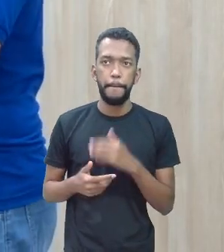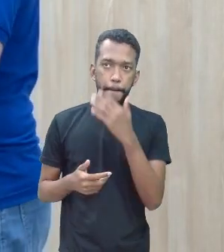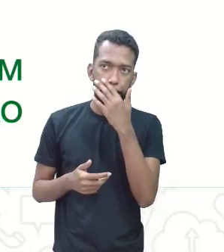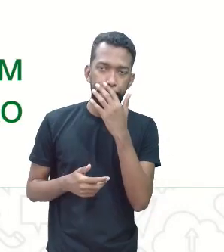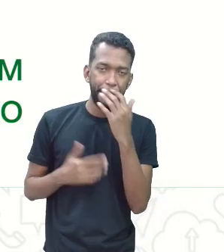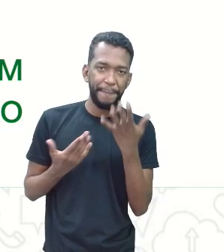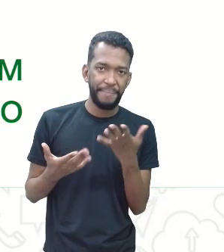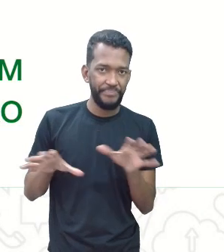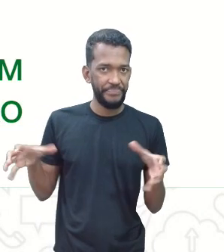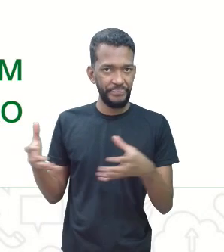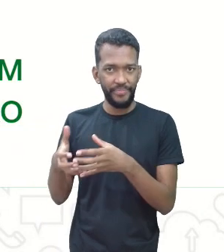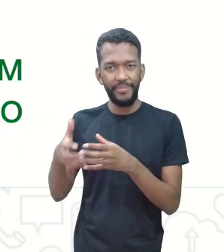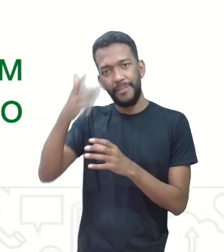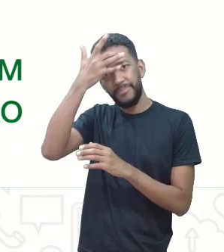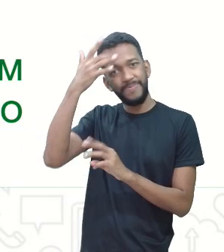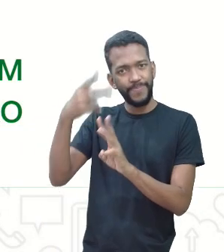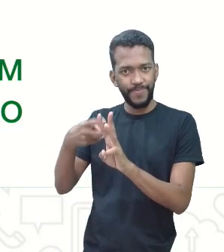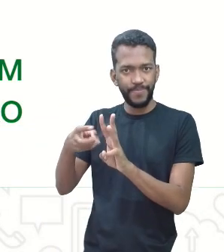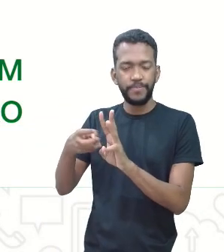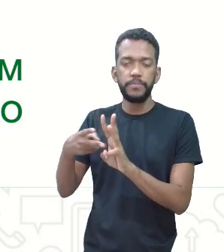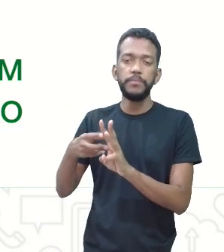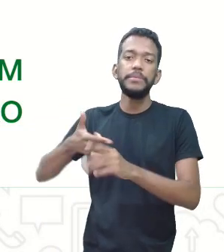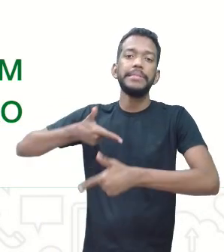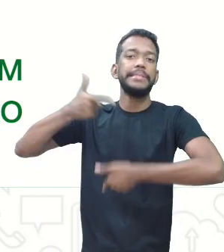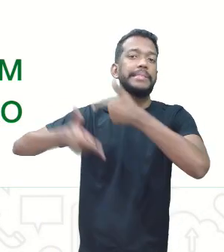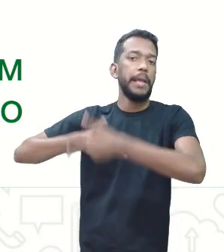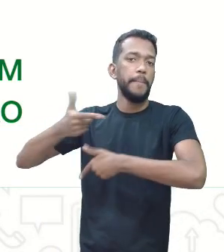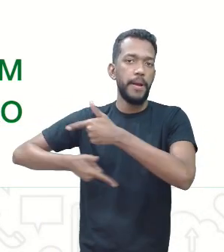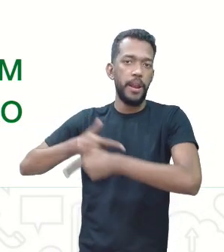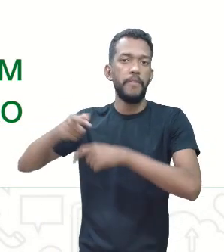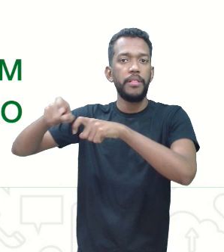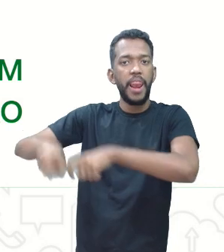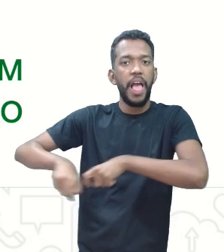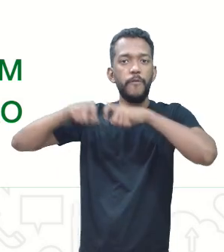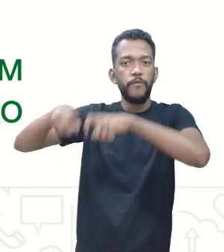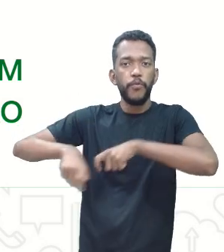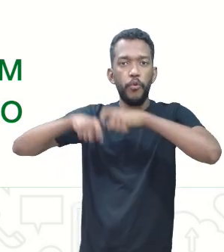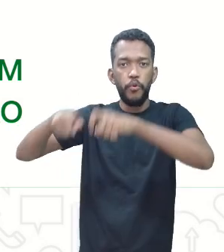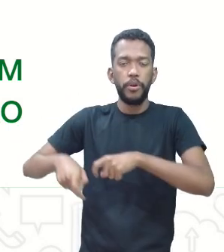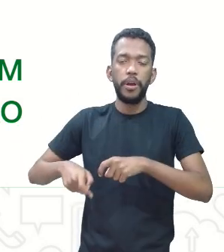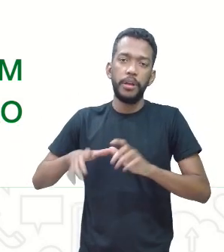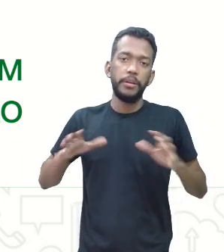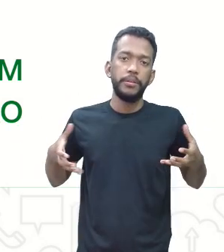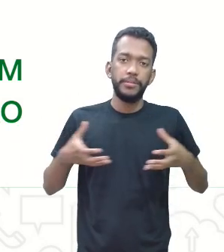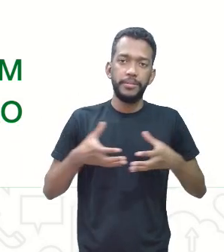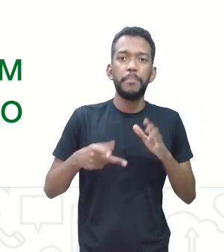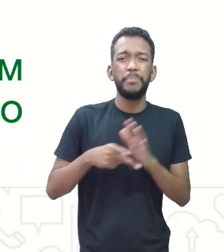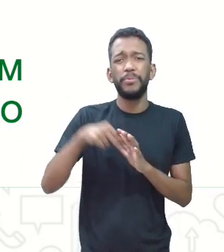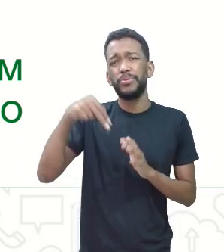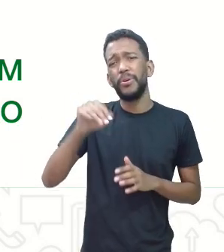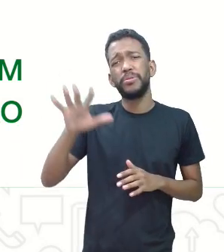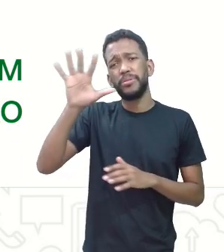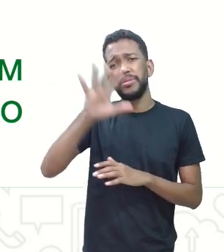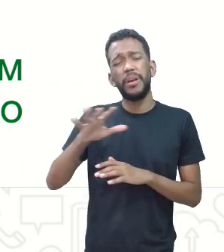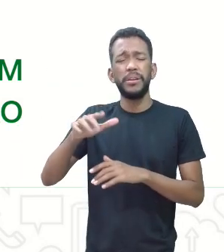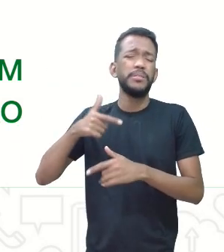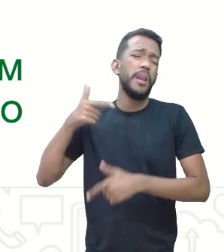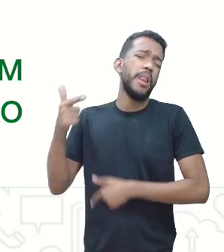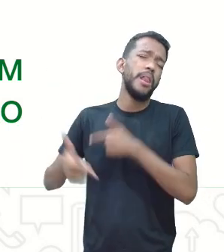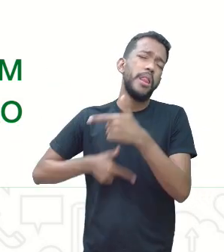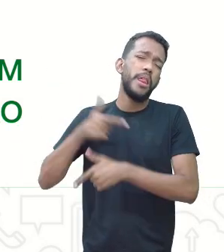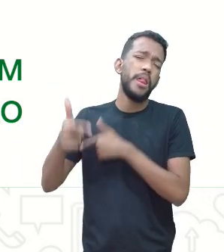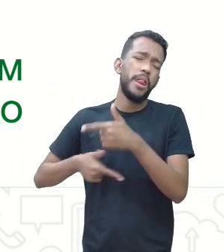Os indígenas eles trabalhavam nas lavouras, foram a principal mão de obra dos portugueses no Nordeste até